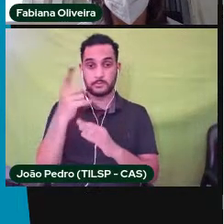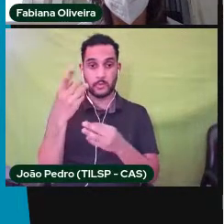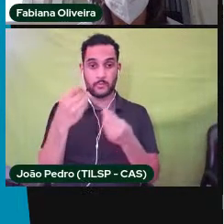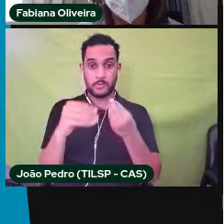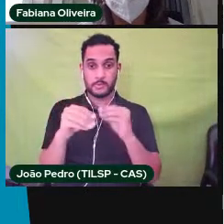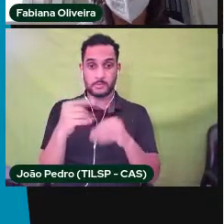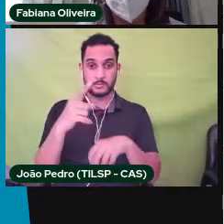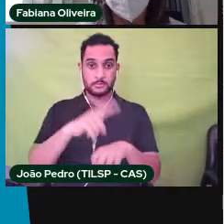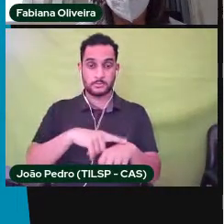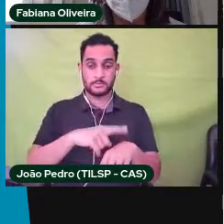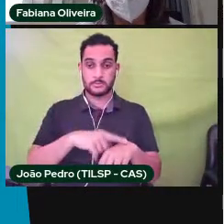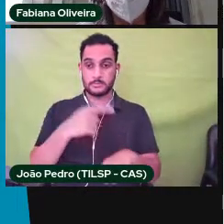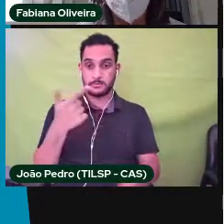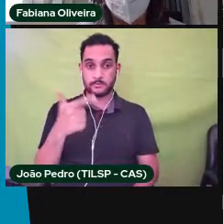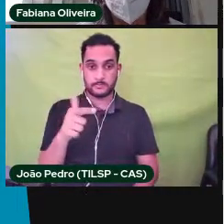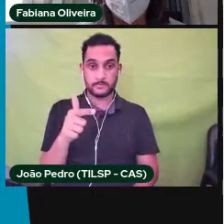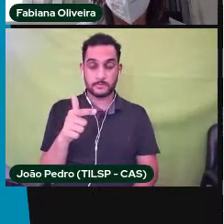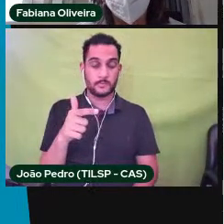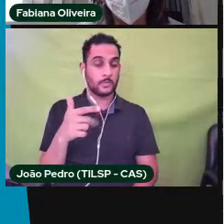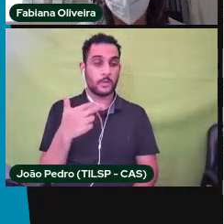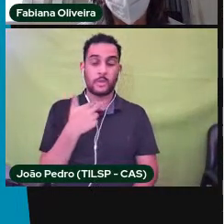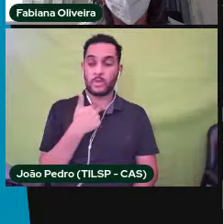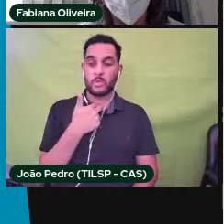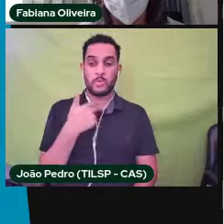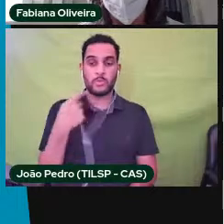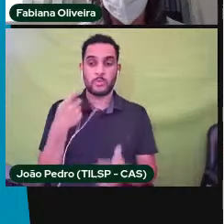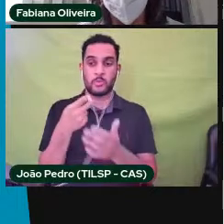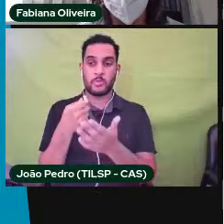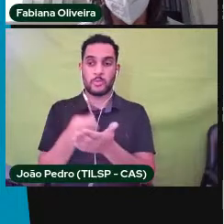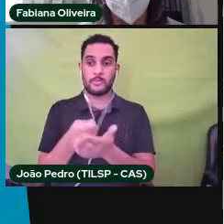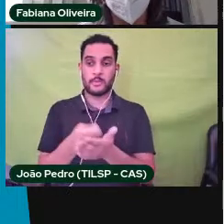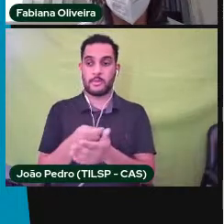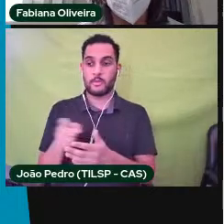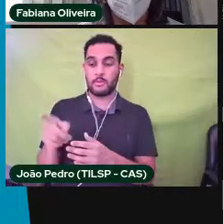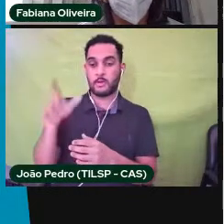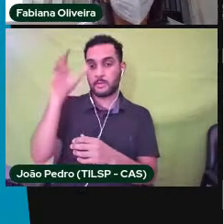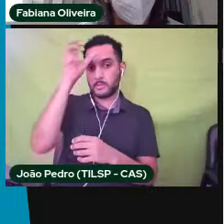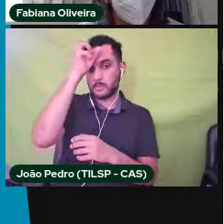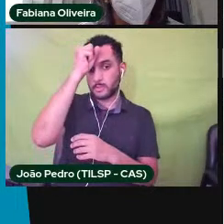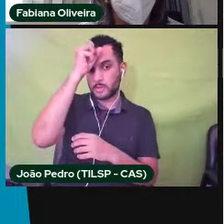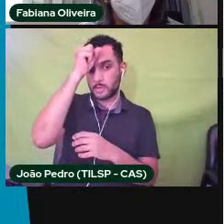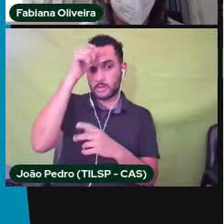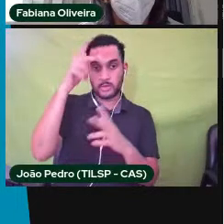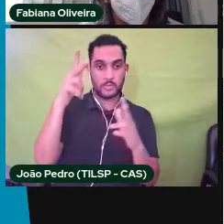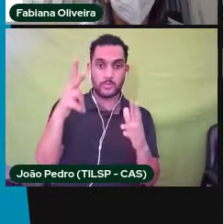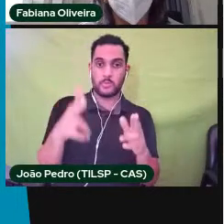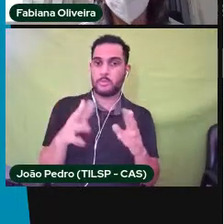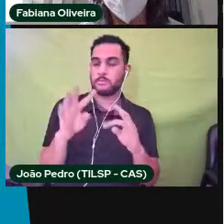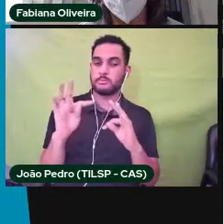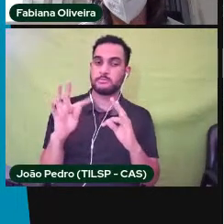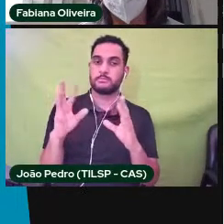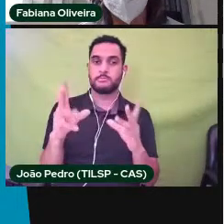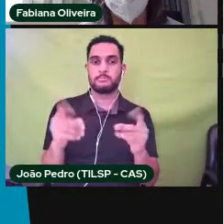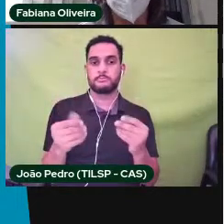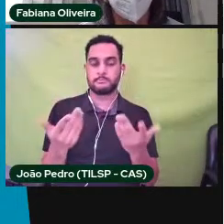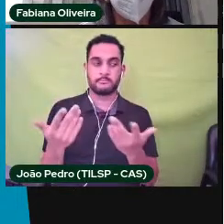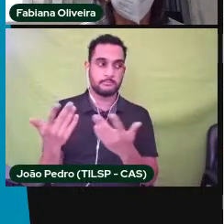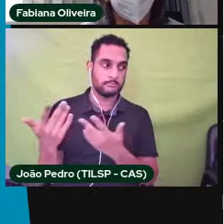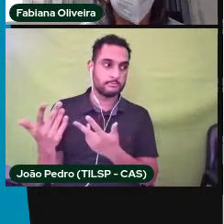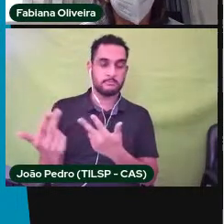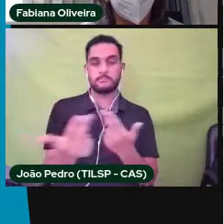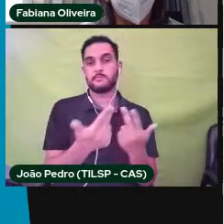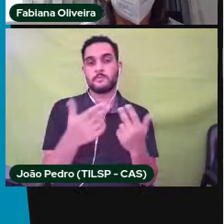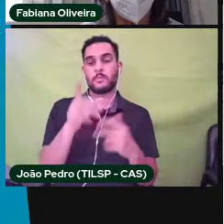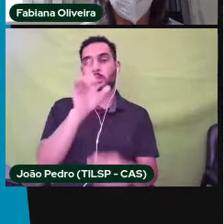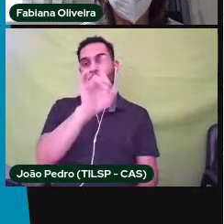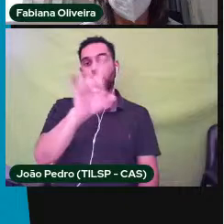do tempo, você não pode cobrar que uma pessoa aprenda no mesmo ano, ao mesmo tempo, tudo, uns como os outros. Cada um tem seu